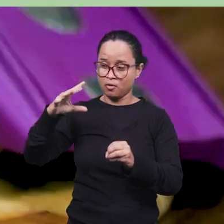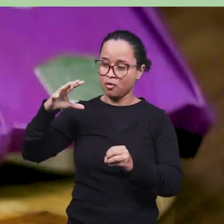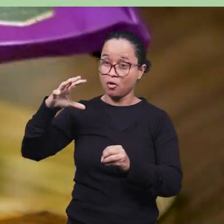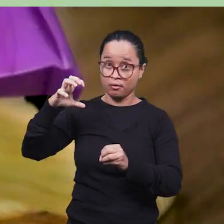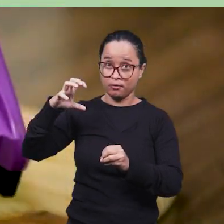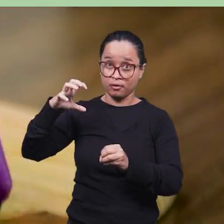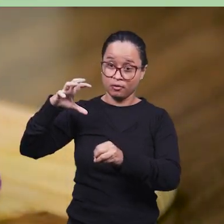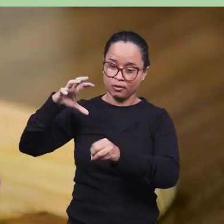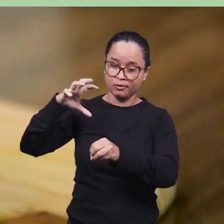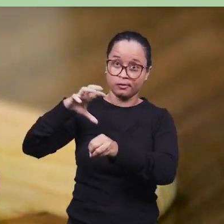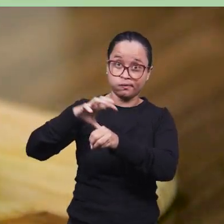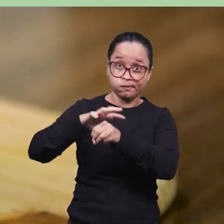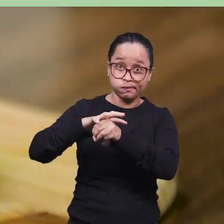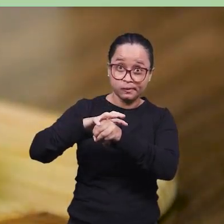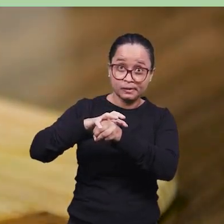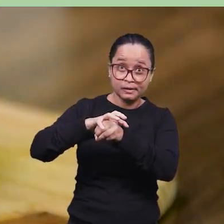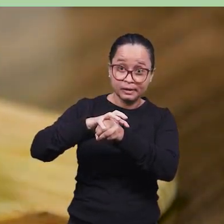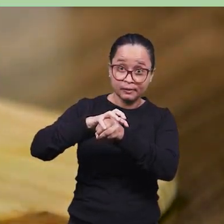e só